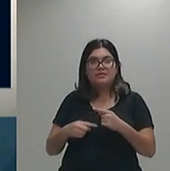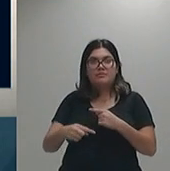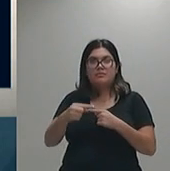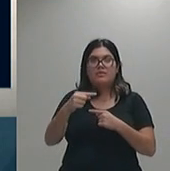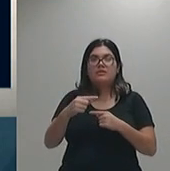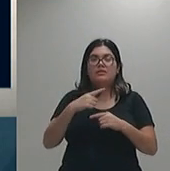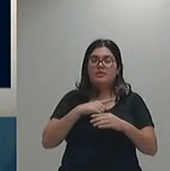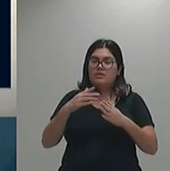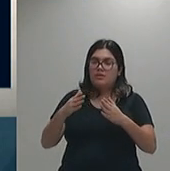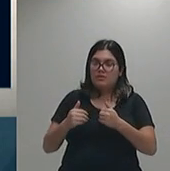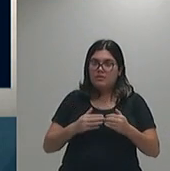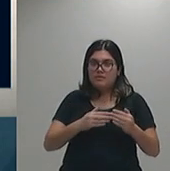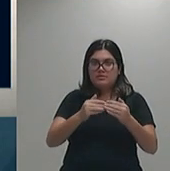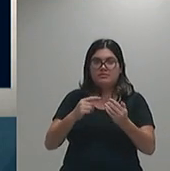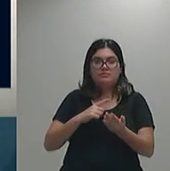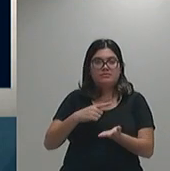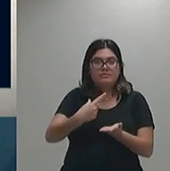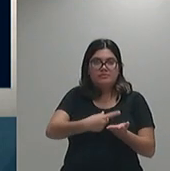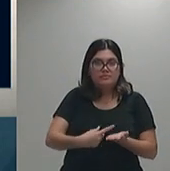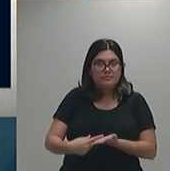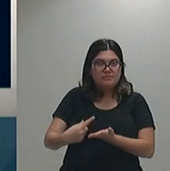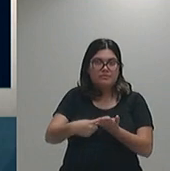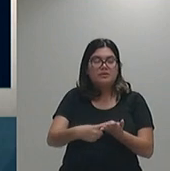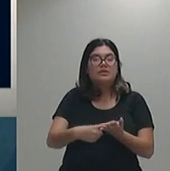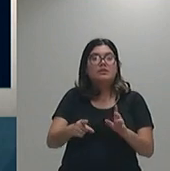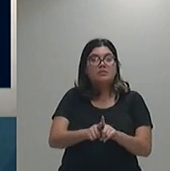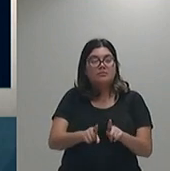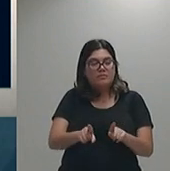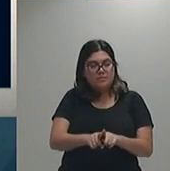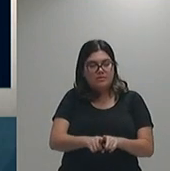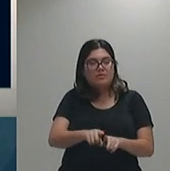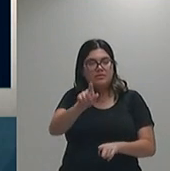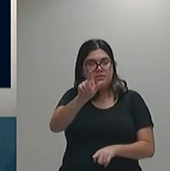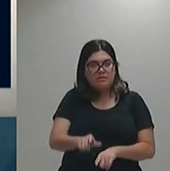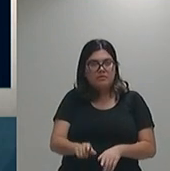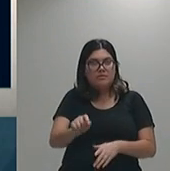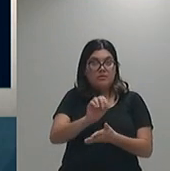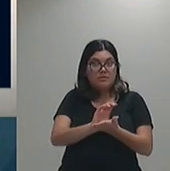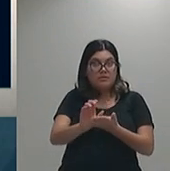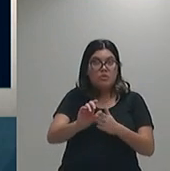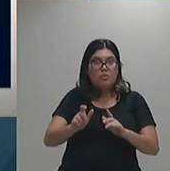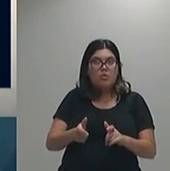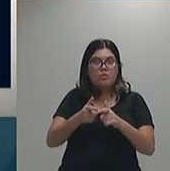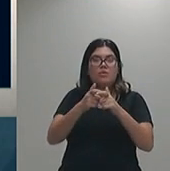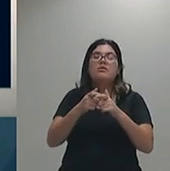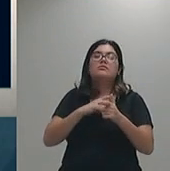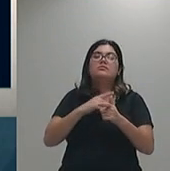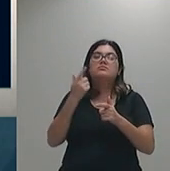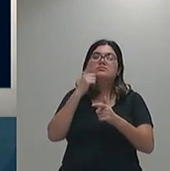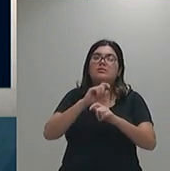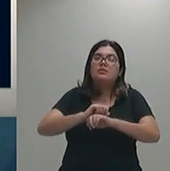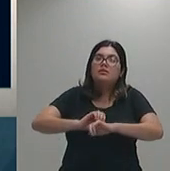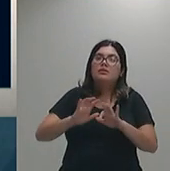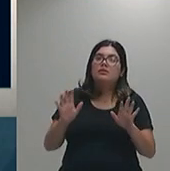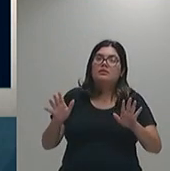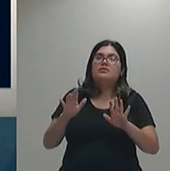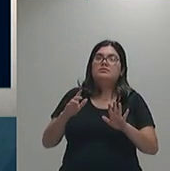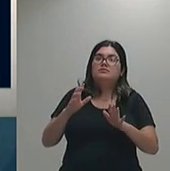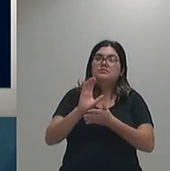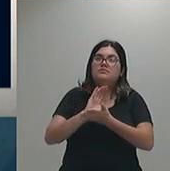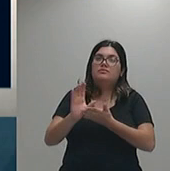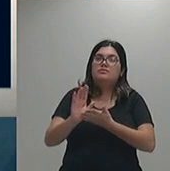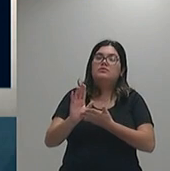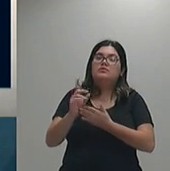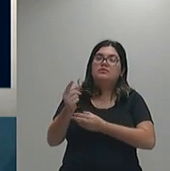suspiros e também na qualidade de acionista minoritário a título de esclarecimento SPS Fundo de Investimento no